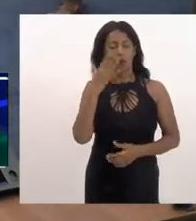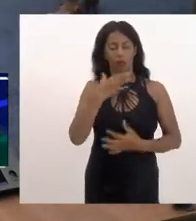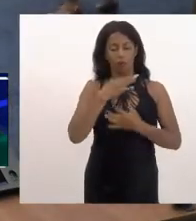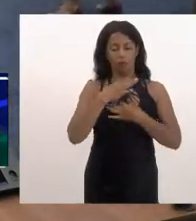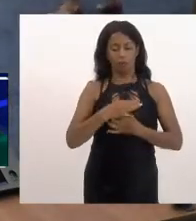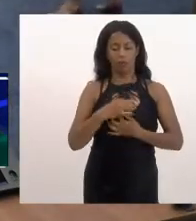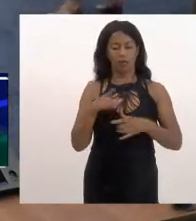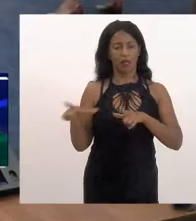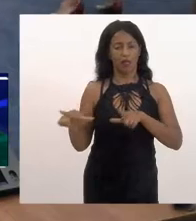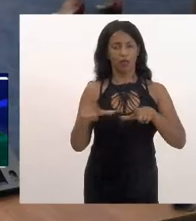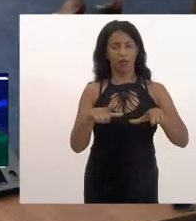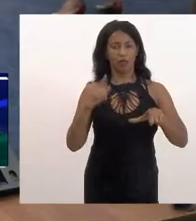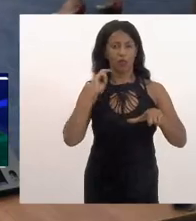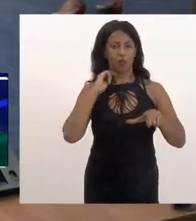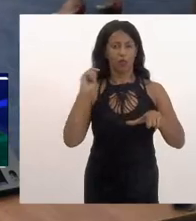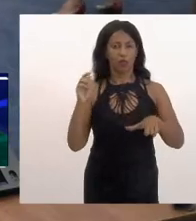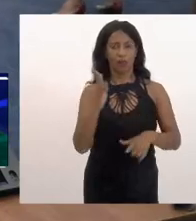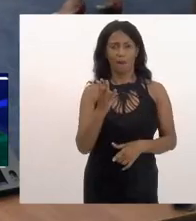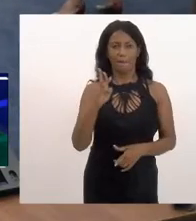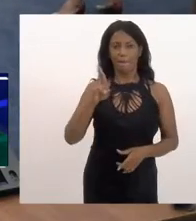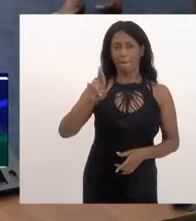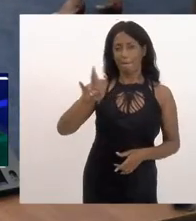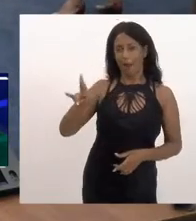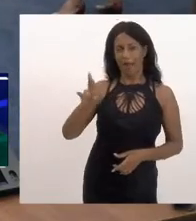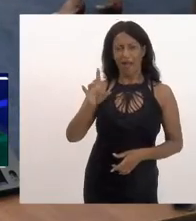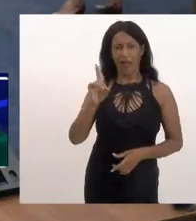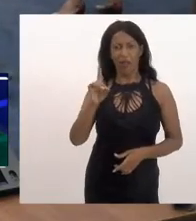Tiradentes, respectivo diploma ao Bar do Omar.